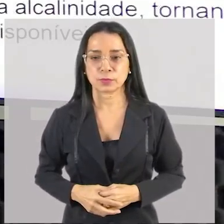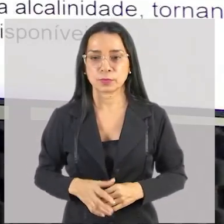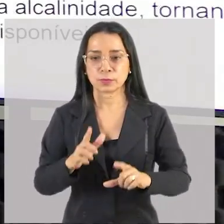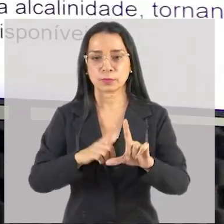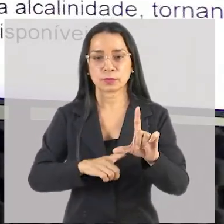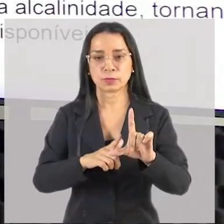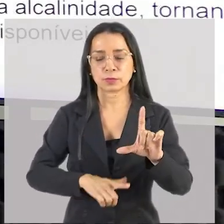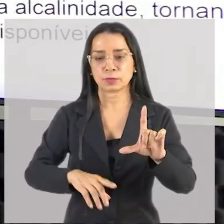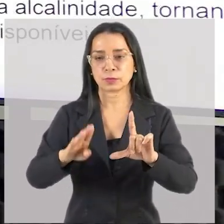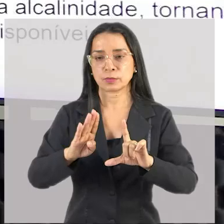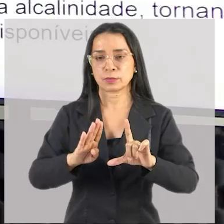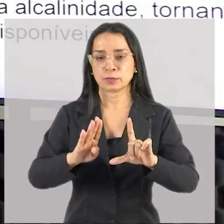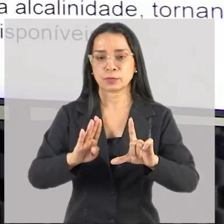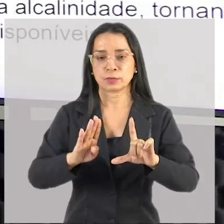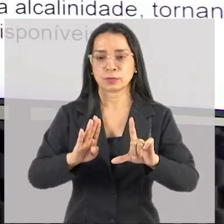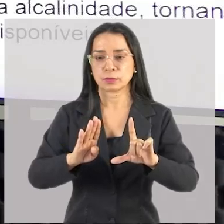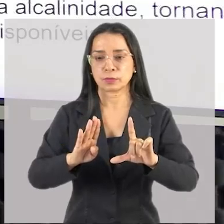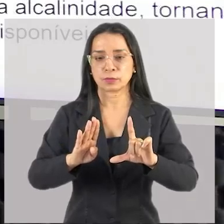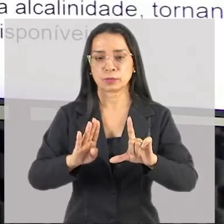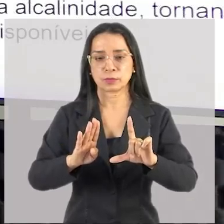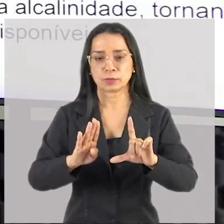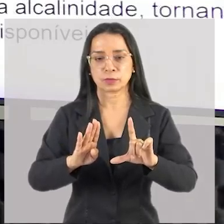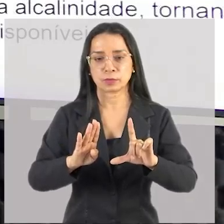Letra B.